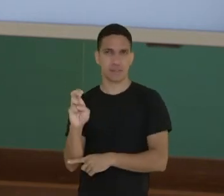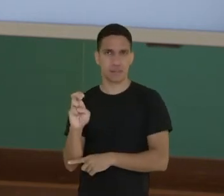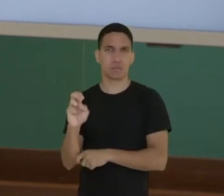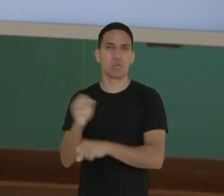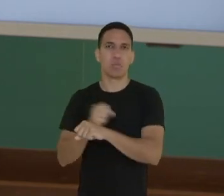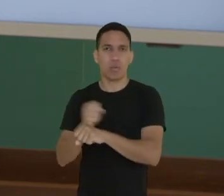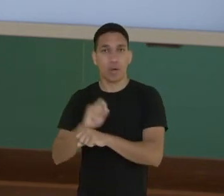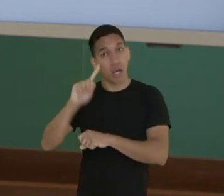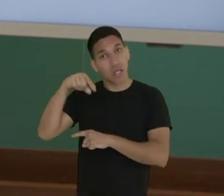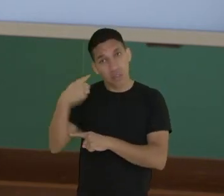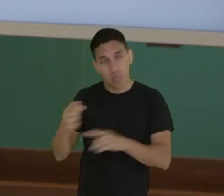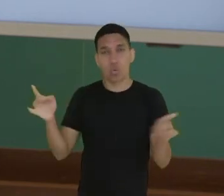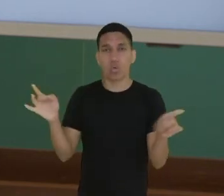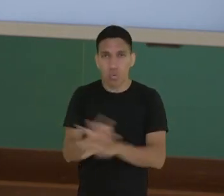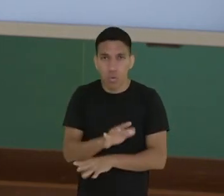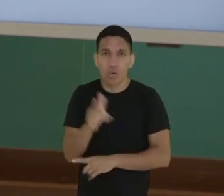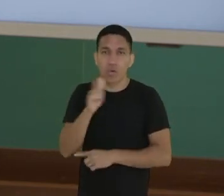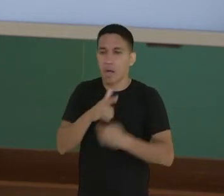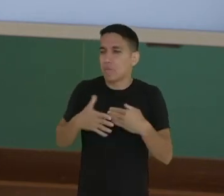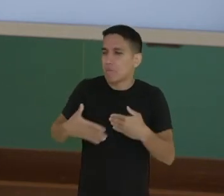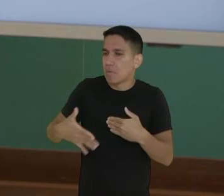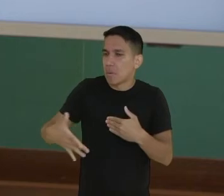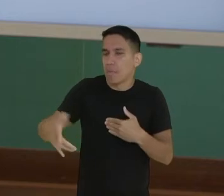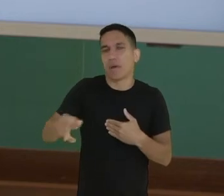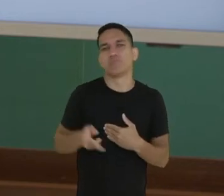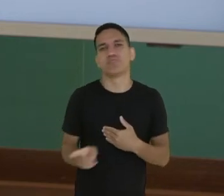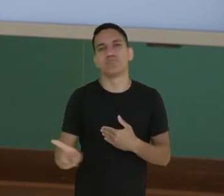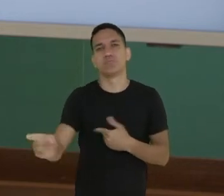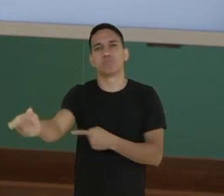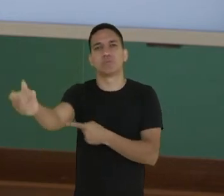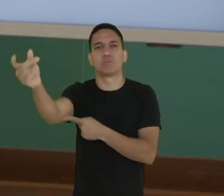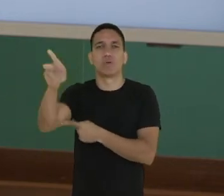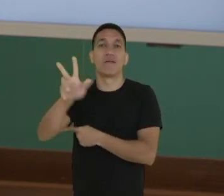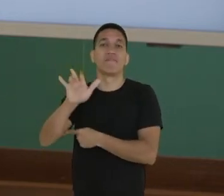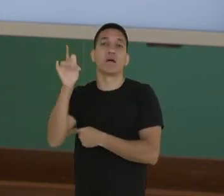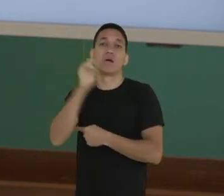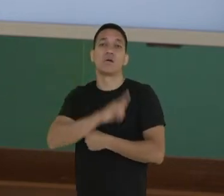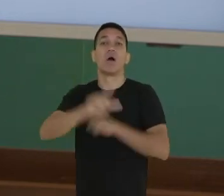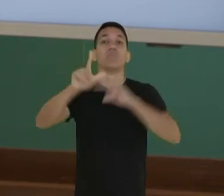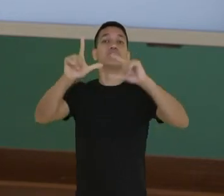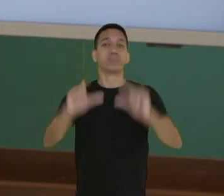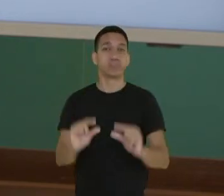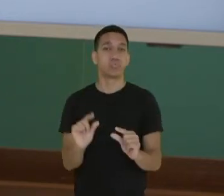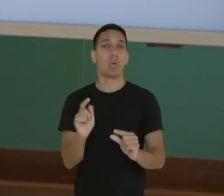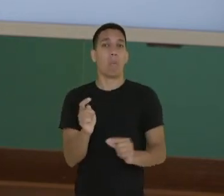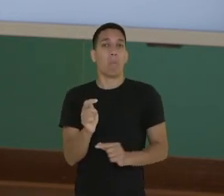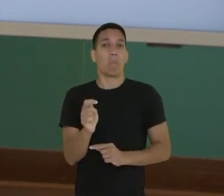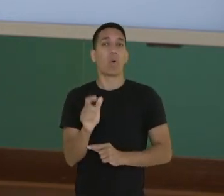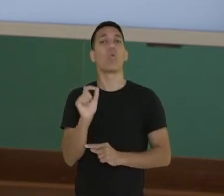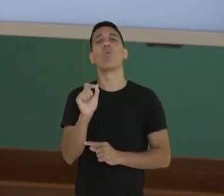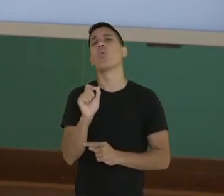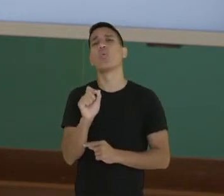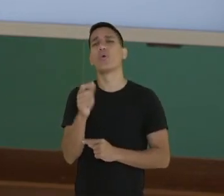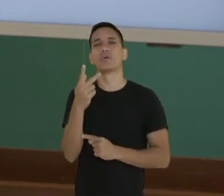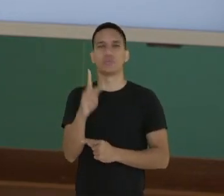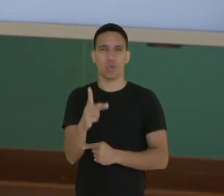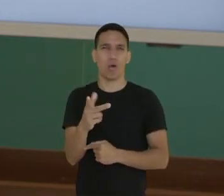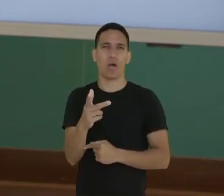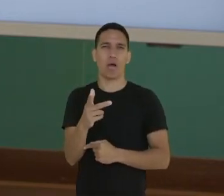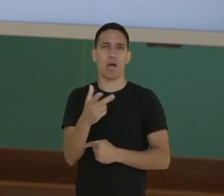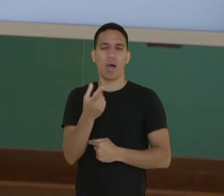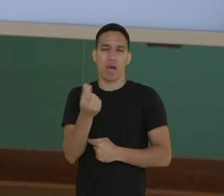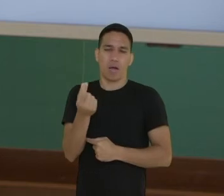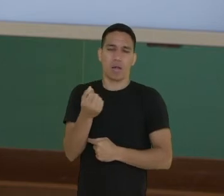tem toda essa geração captada aí e você reduz muito pouco, né, a sua conta de luz. Você irá